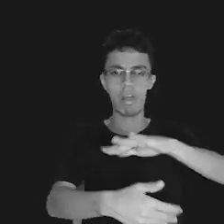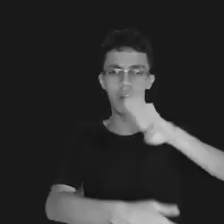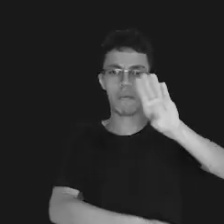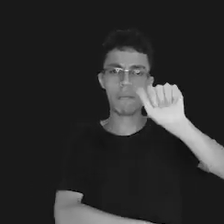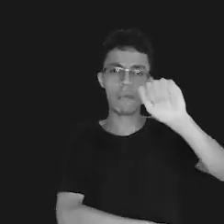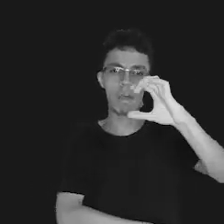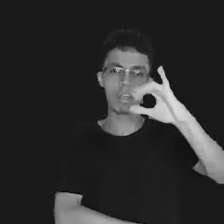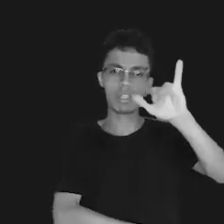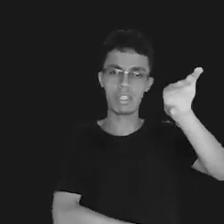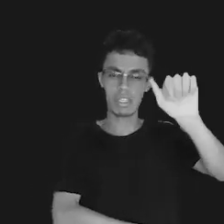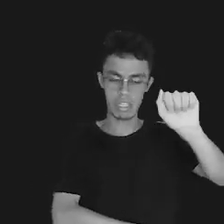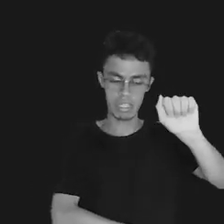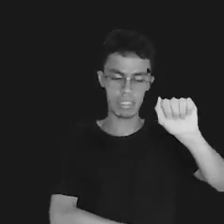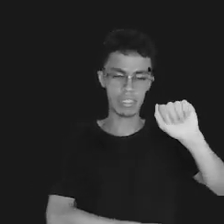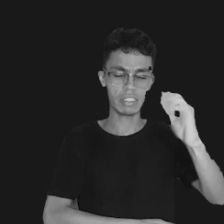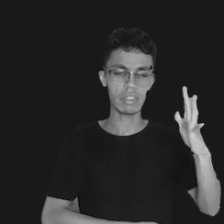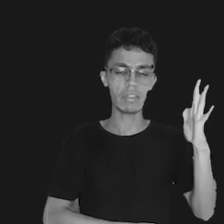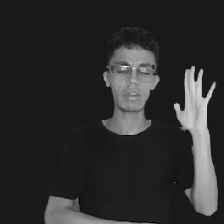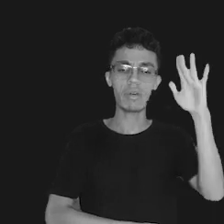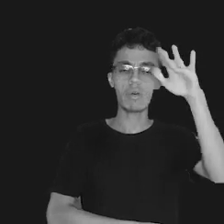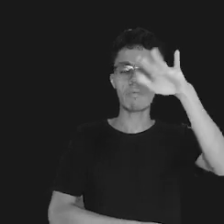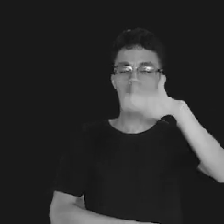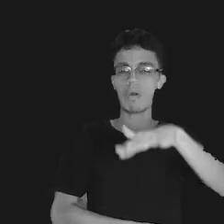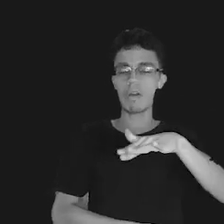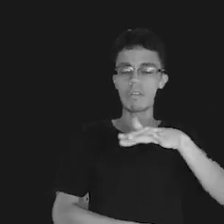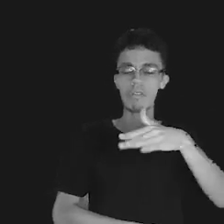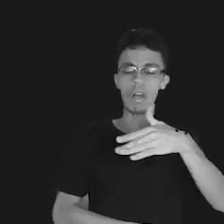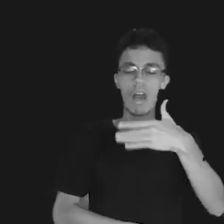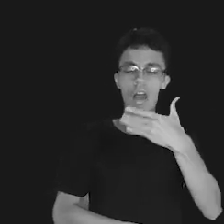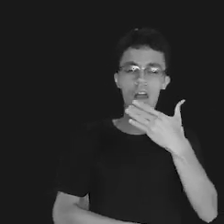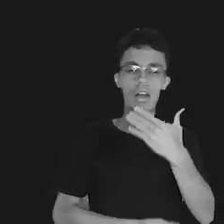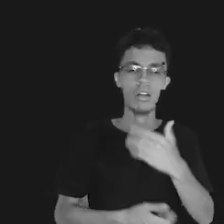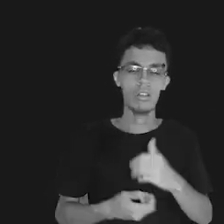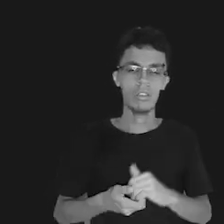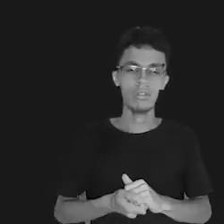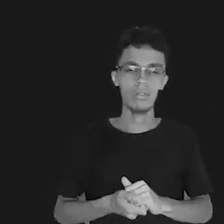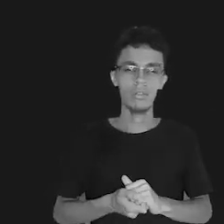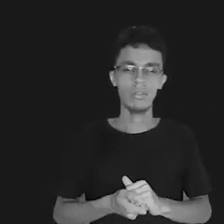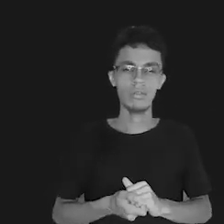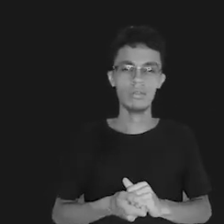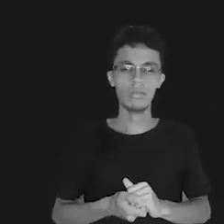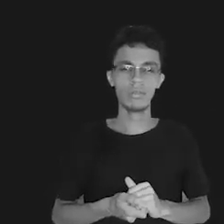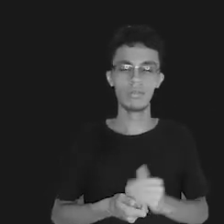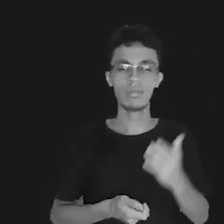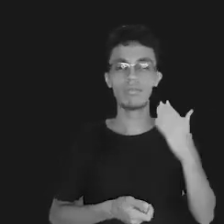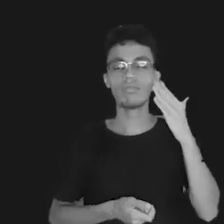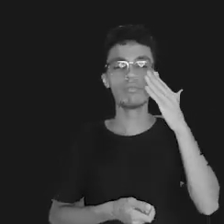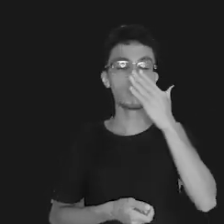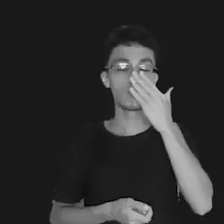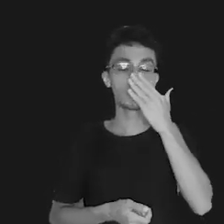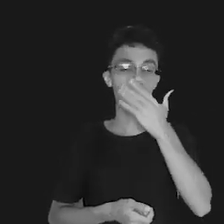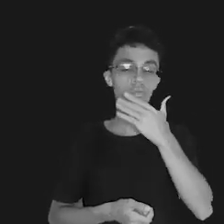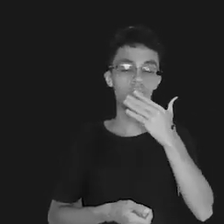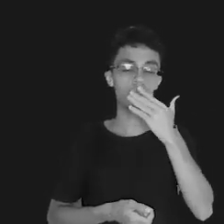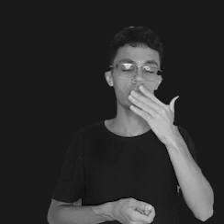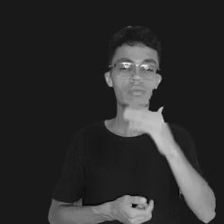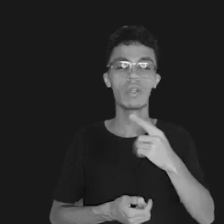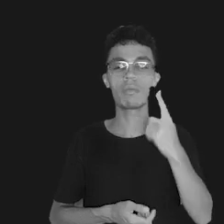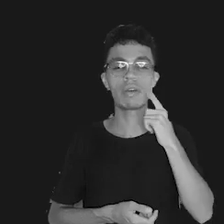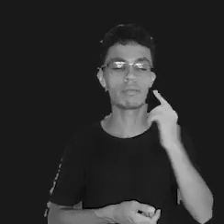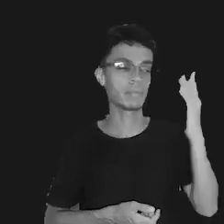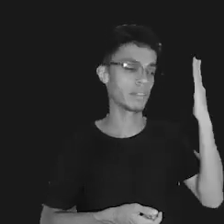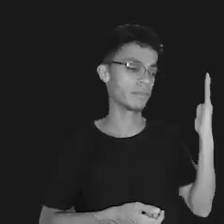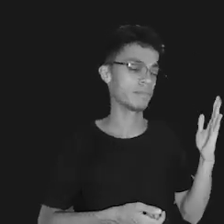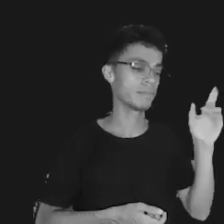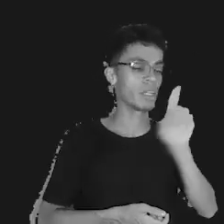Enfim. Curva a mão em direção à boca e estende em direção ao traseiro. Esse entra e